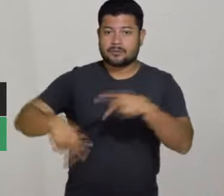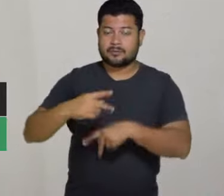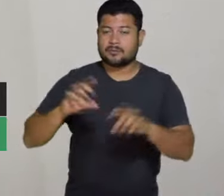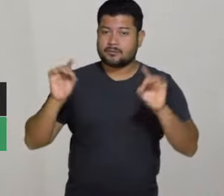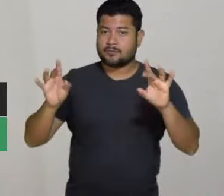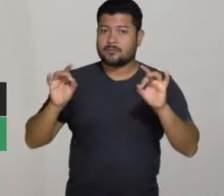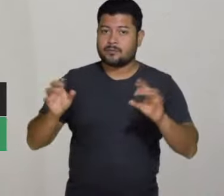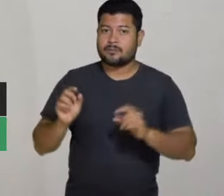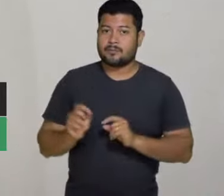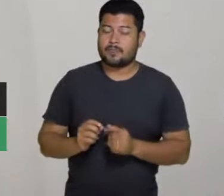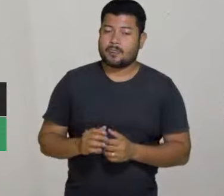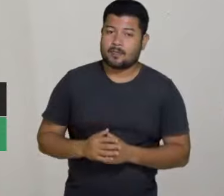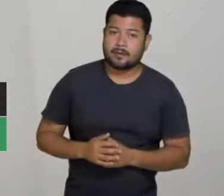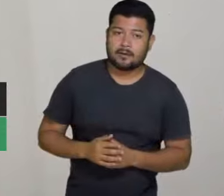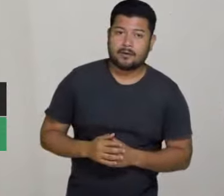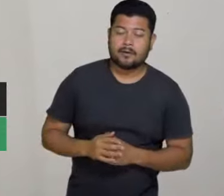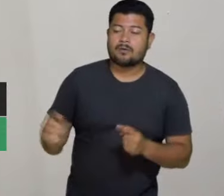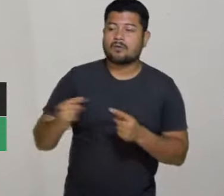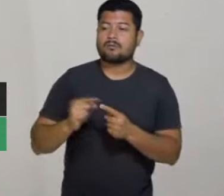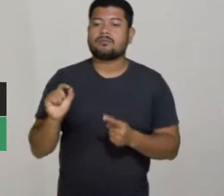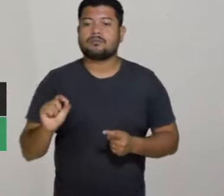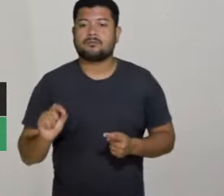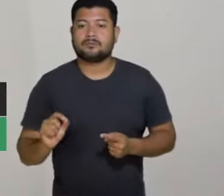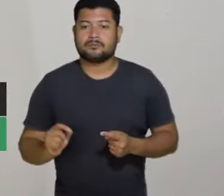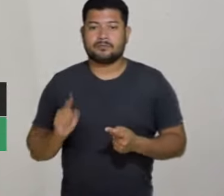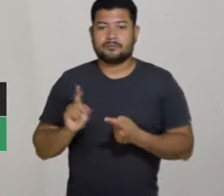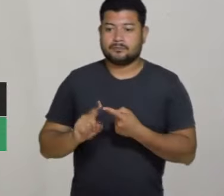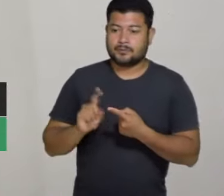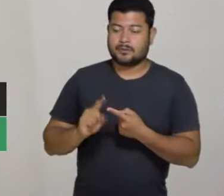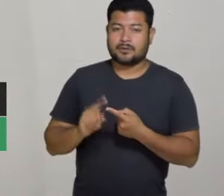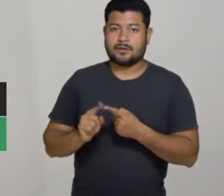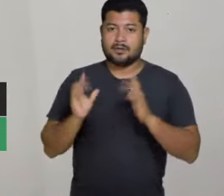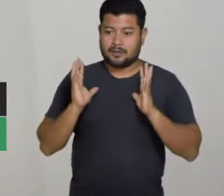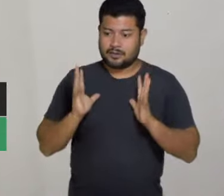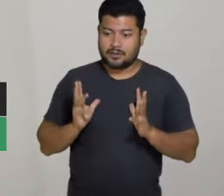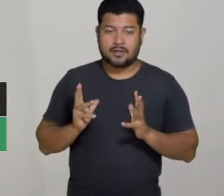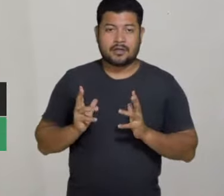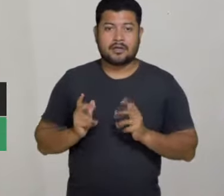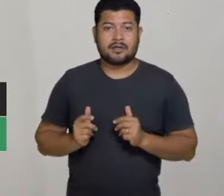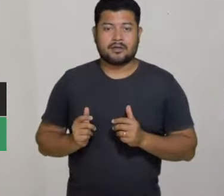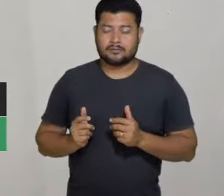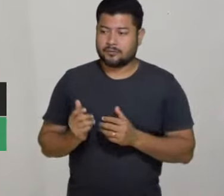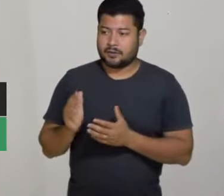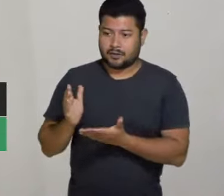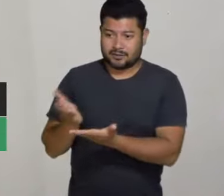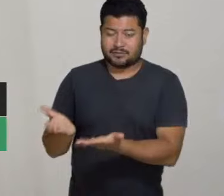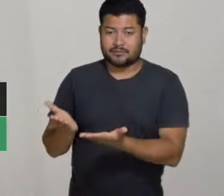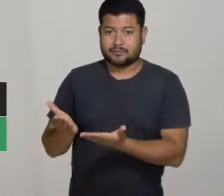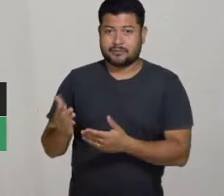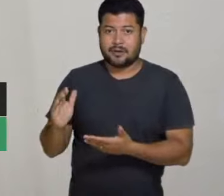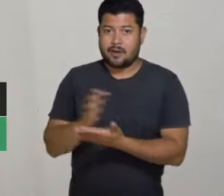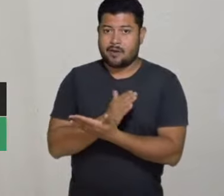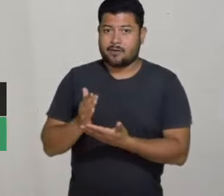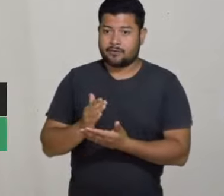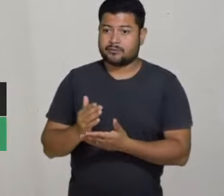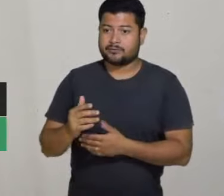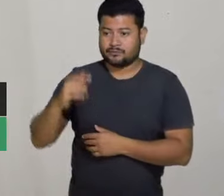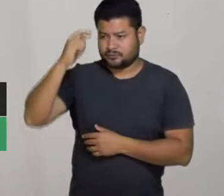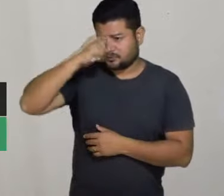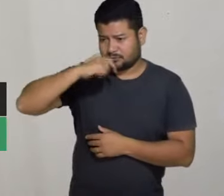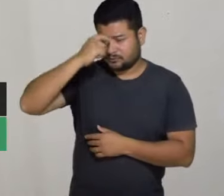especialmente a questão sanitária, gastrointestinal e viroses, também um número